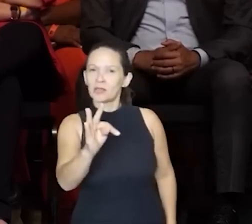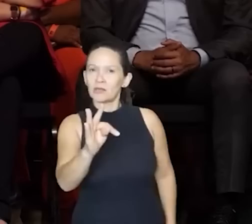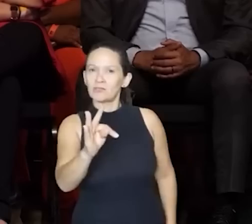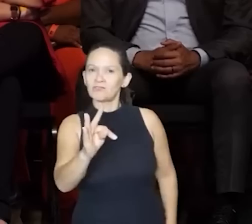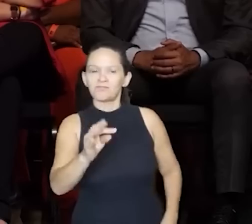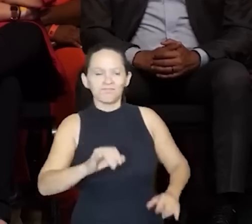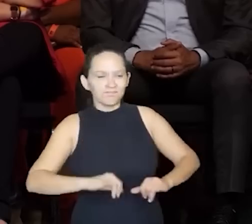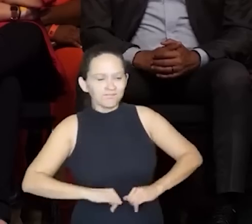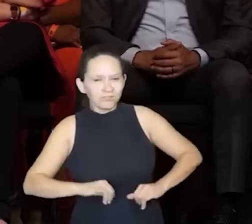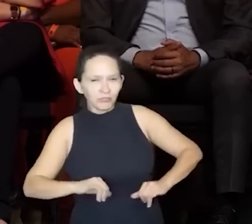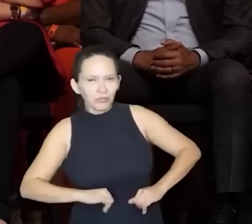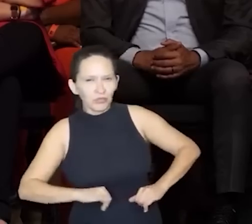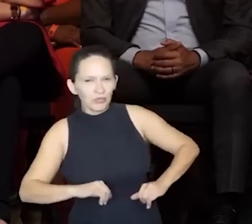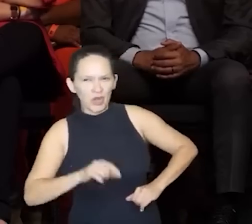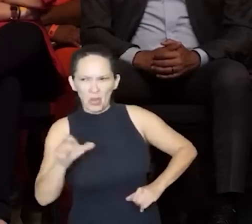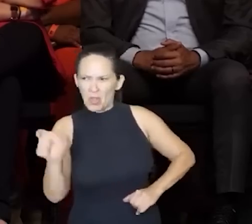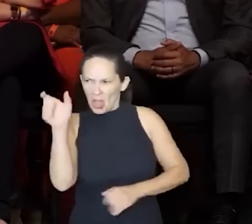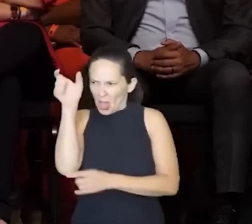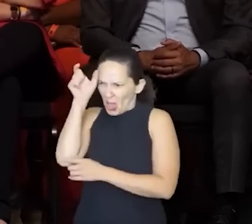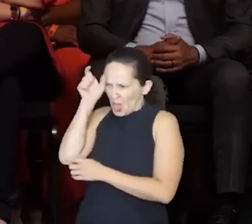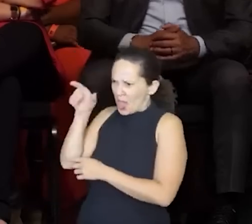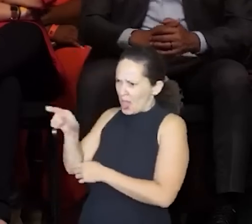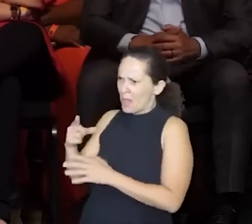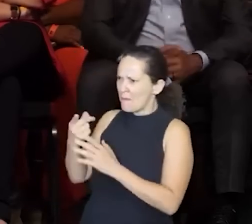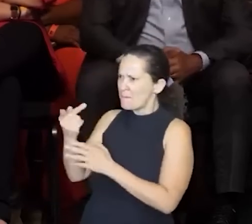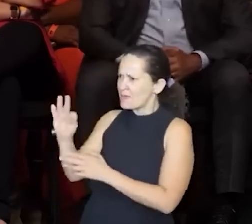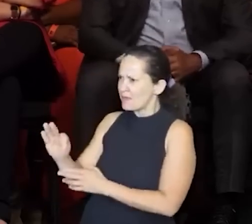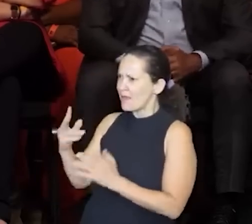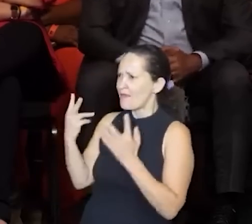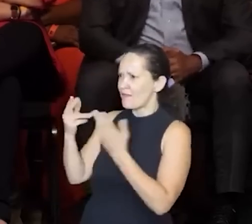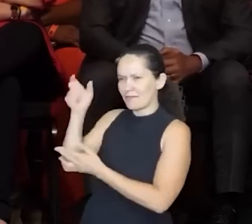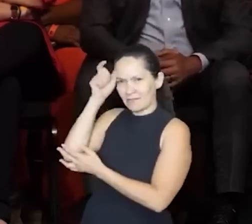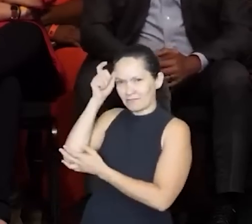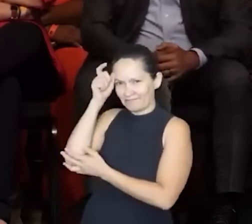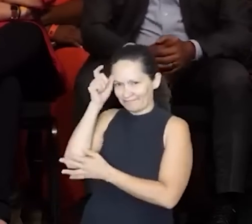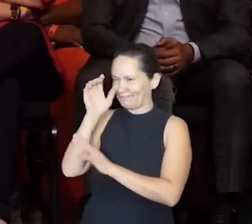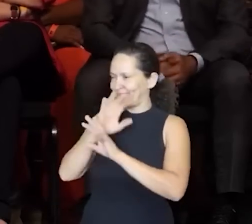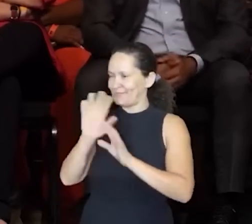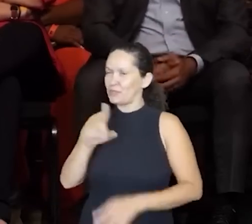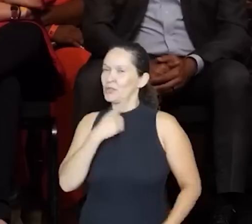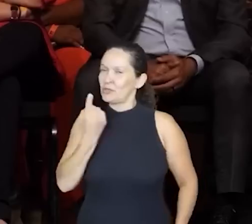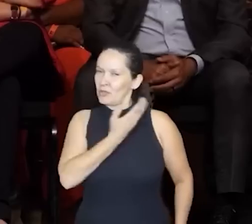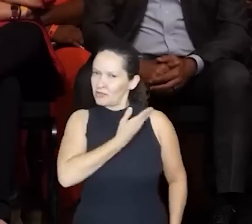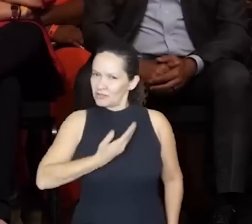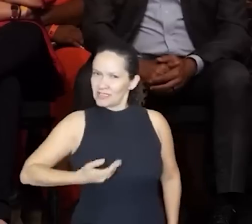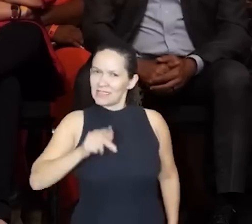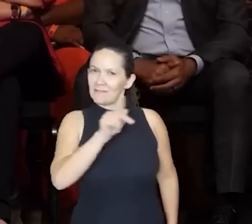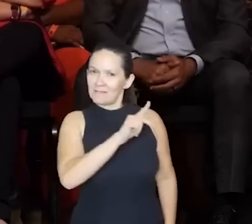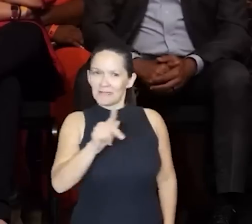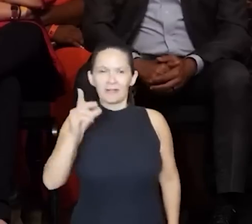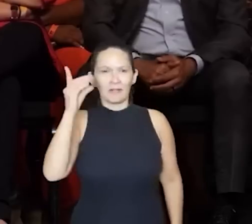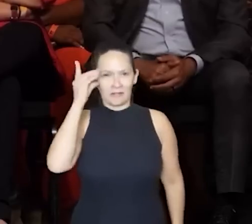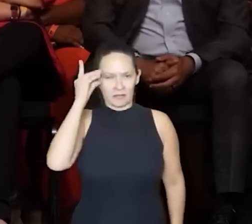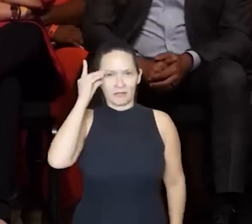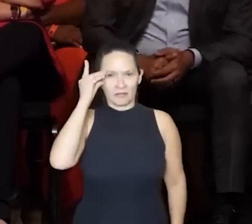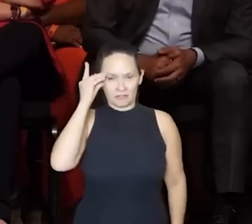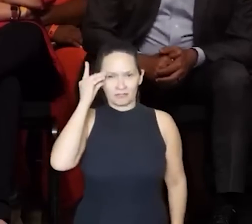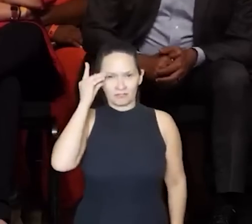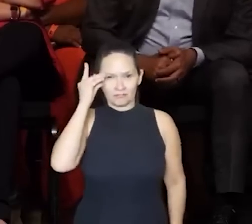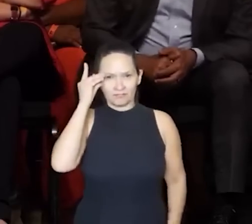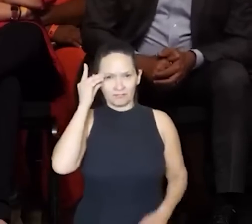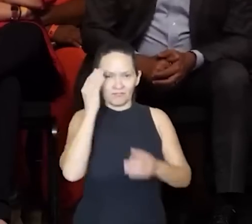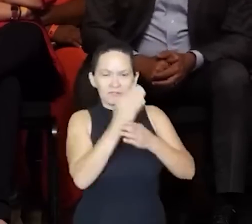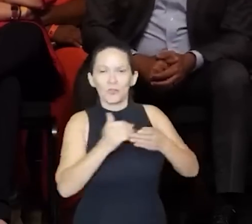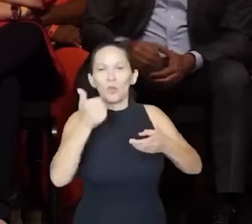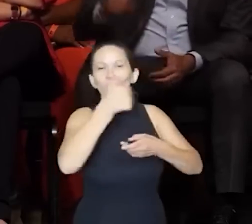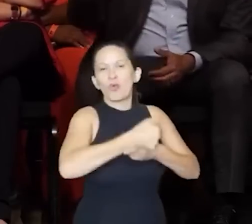e demonizado. Nosso governo, o governo da presidenta Dilma, foi deposto por um